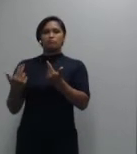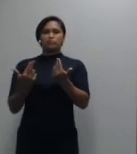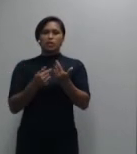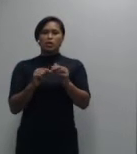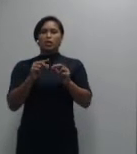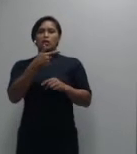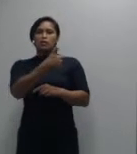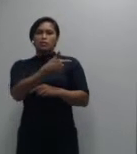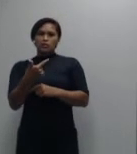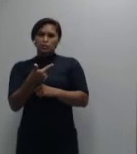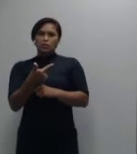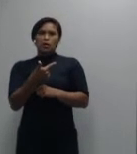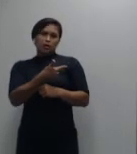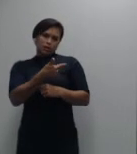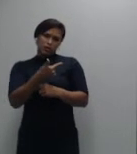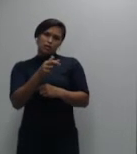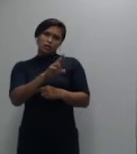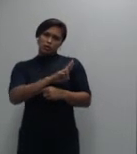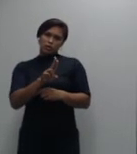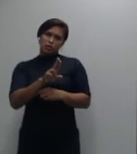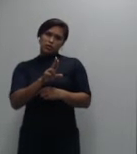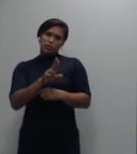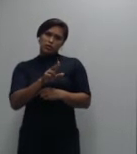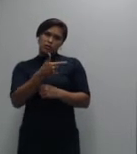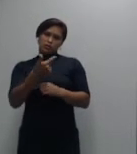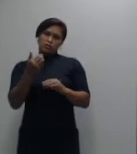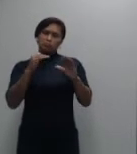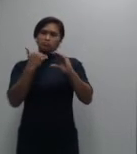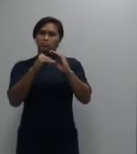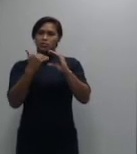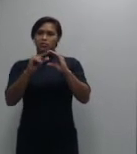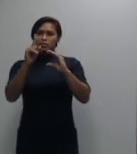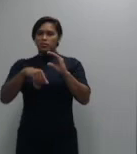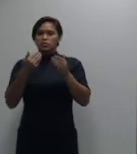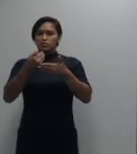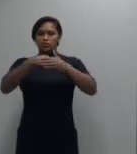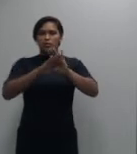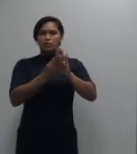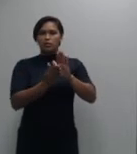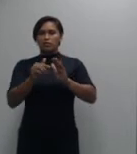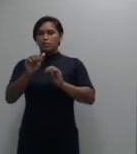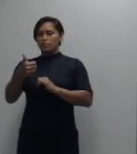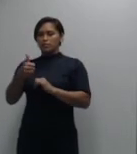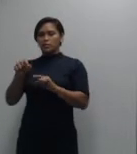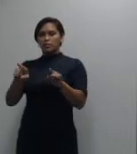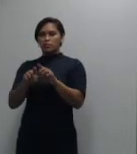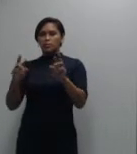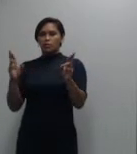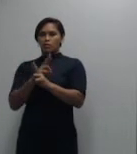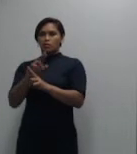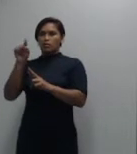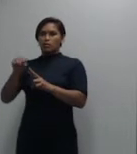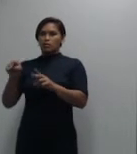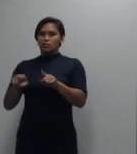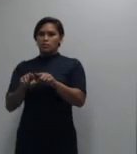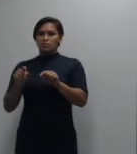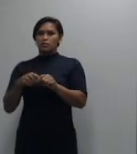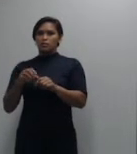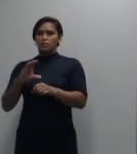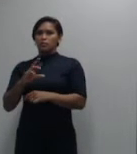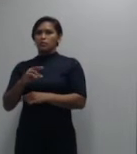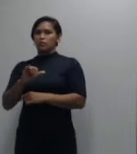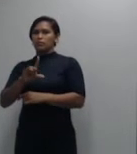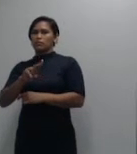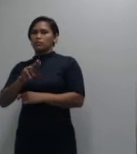segundo aquela segundo aquela segunda mensagem que aquilo arquivado a primeira o relação ao Crivella